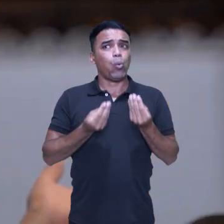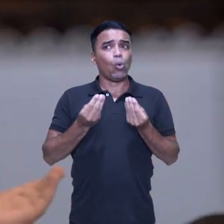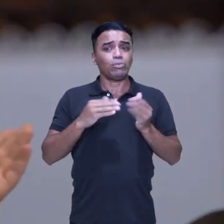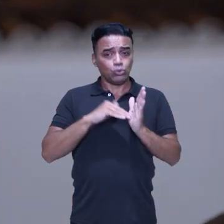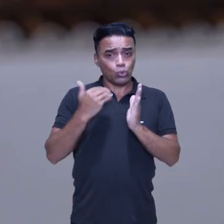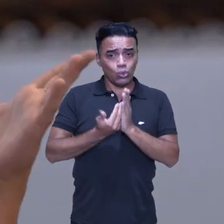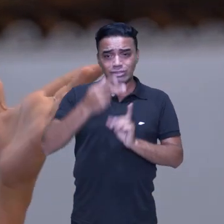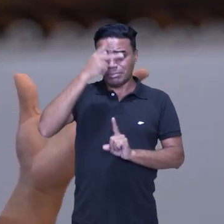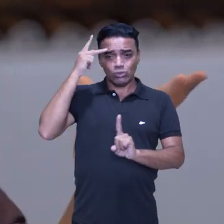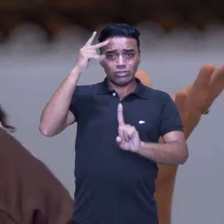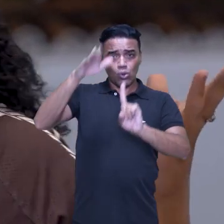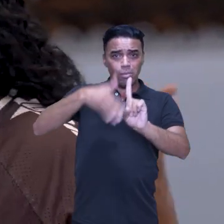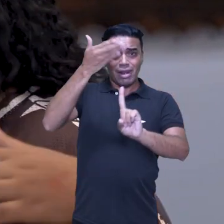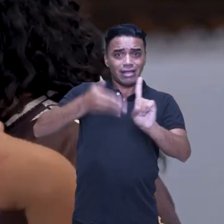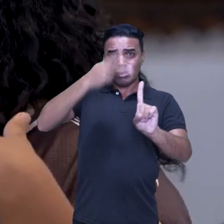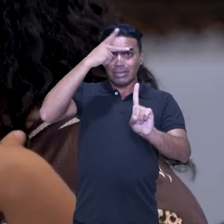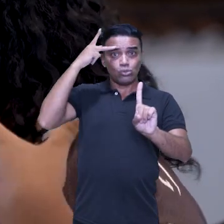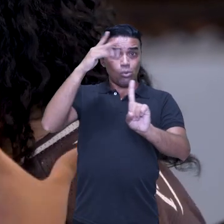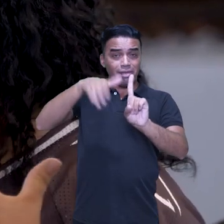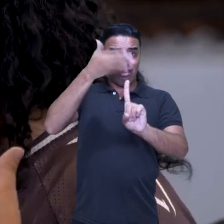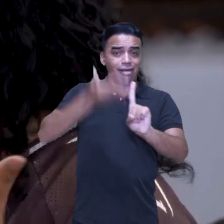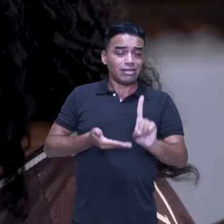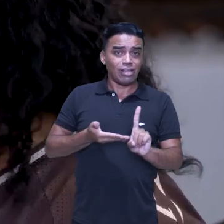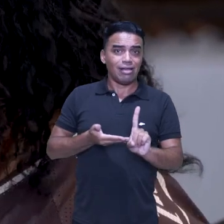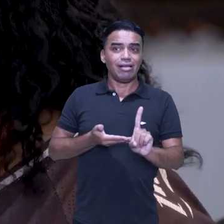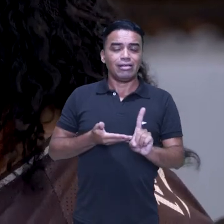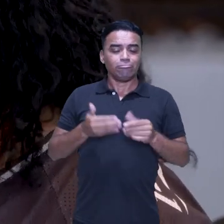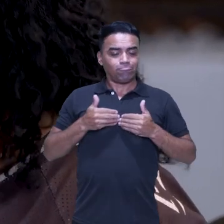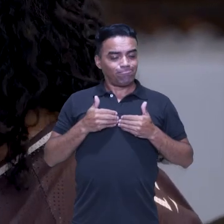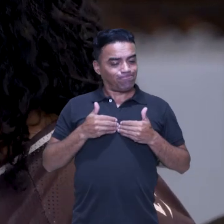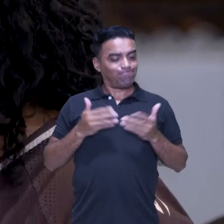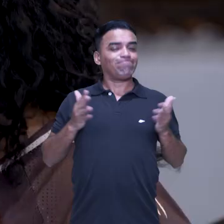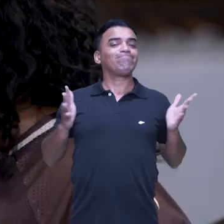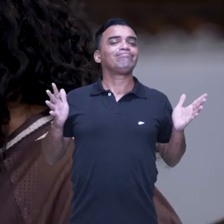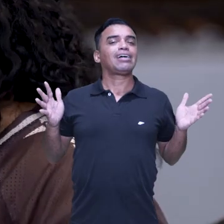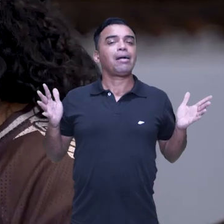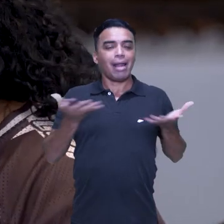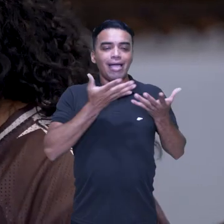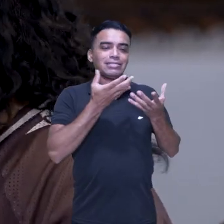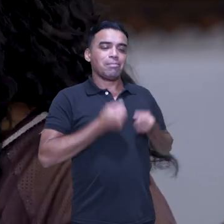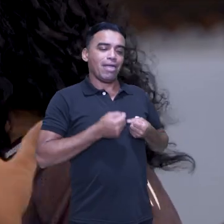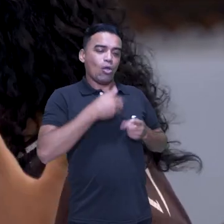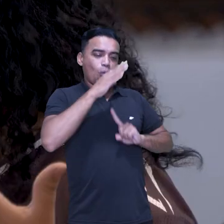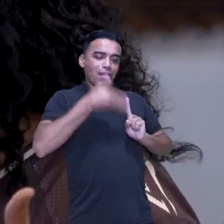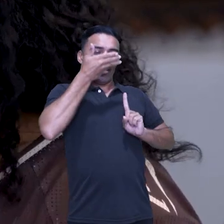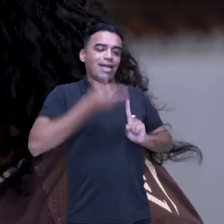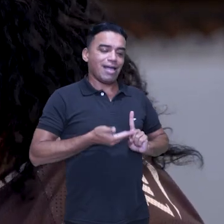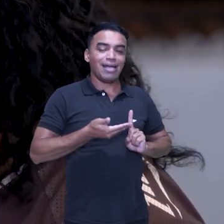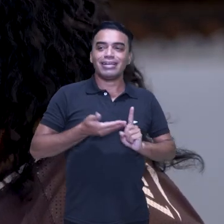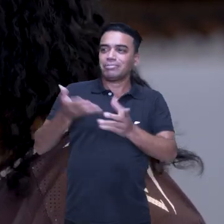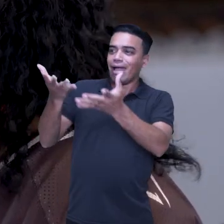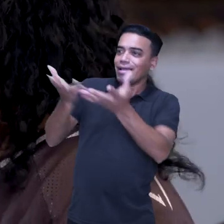os homenageados que estavam aí, eles estavam de peito aberto, sabe? Para poder receber a homenagem, para poder receber